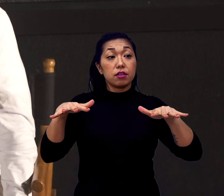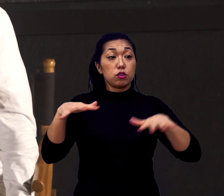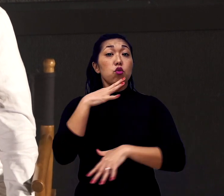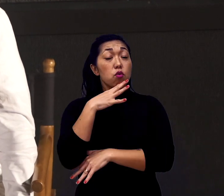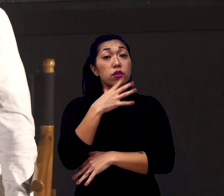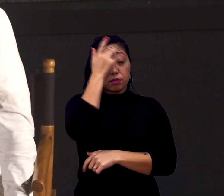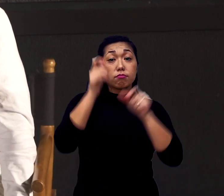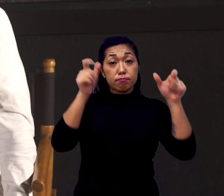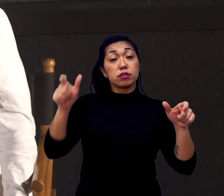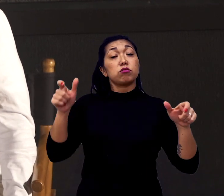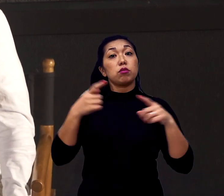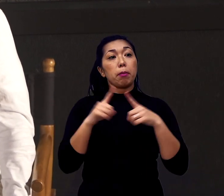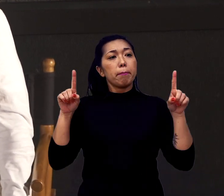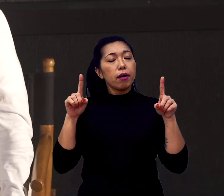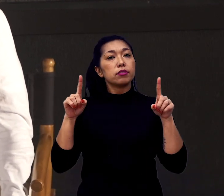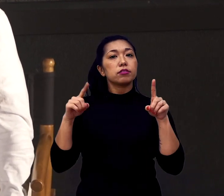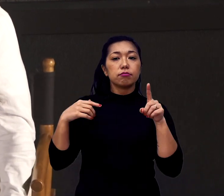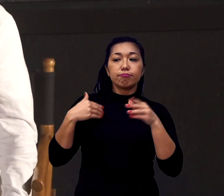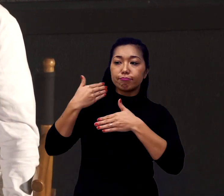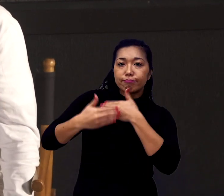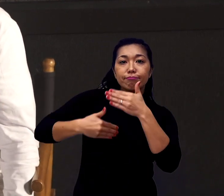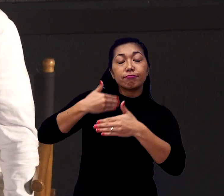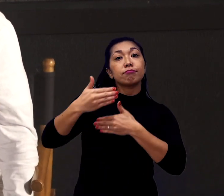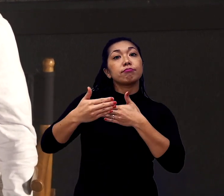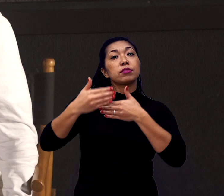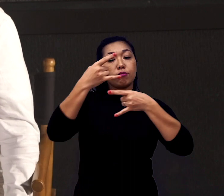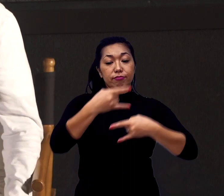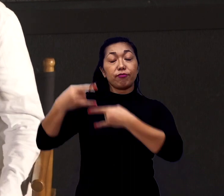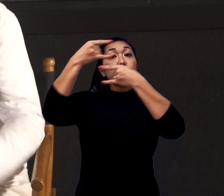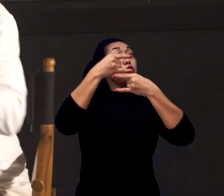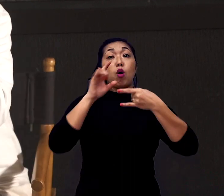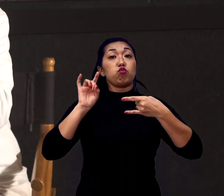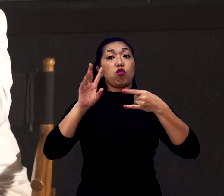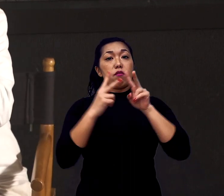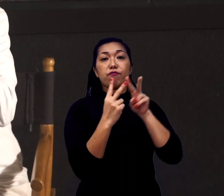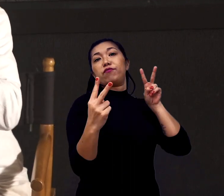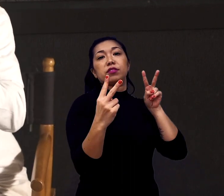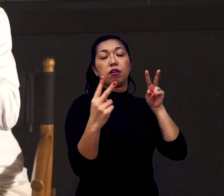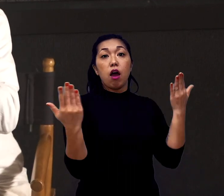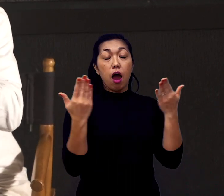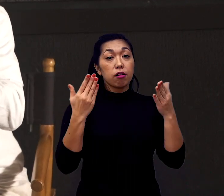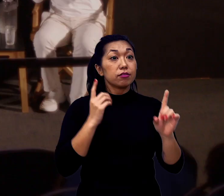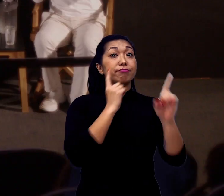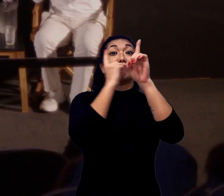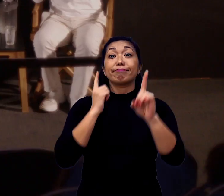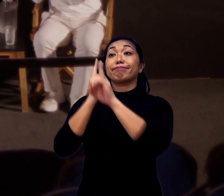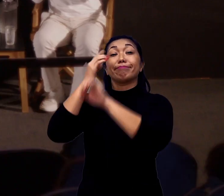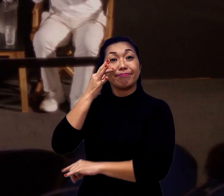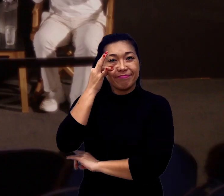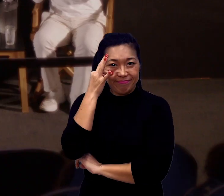muita gente, mas a gente está, aos poucos, encontrando essas pessoas fisicamente. Então, a gente está vivendo a fase agora